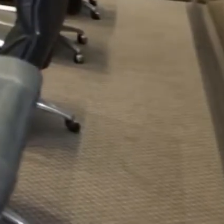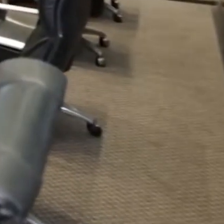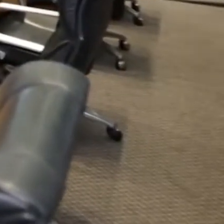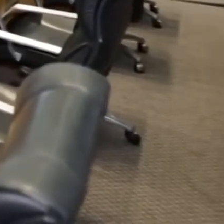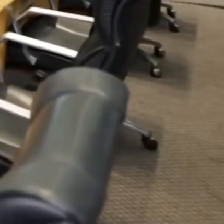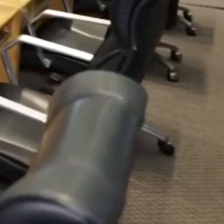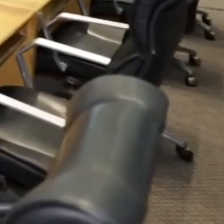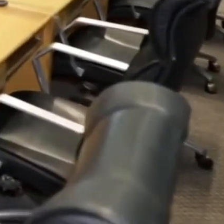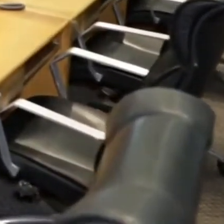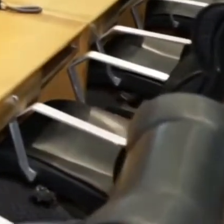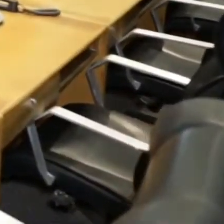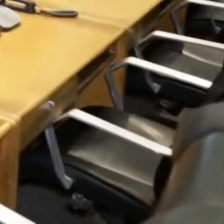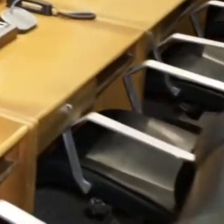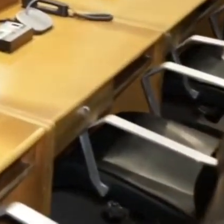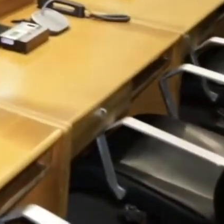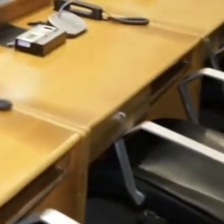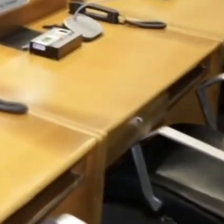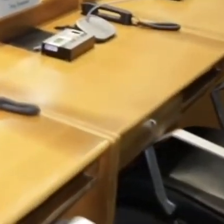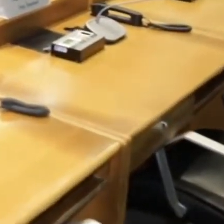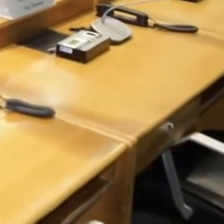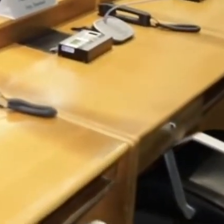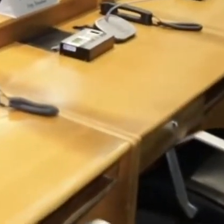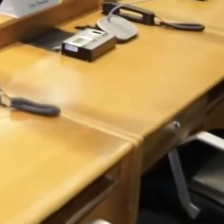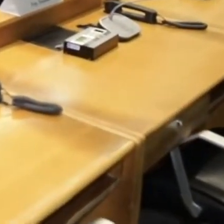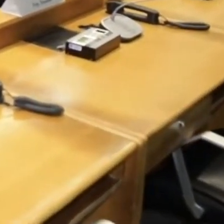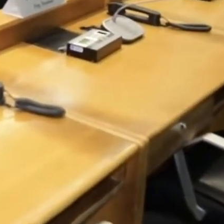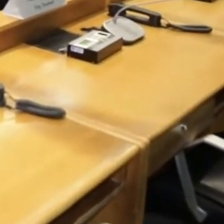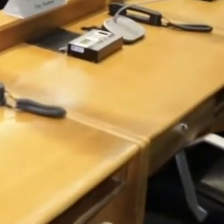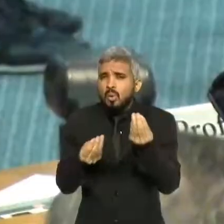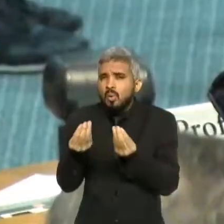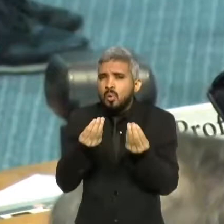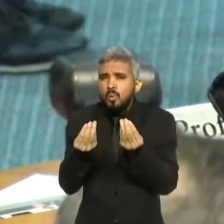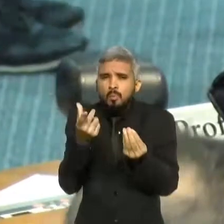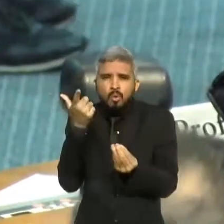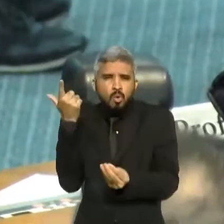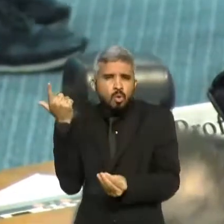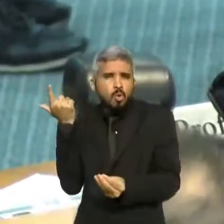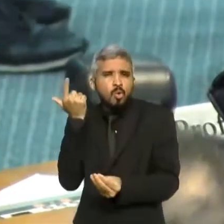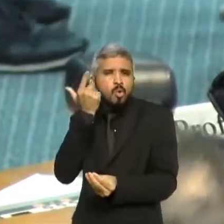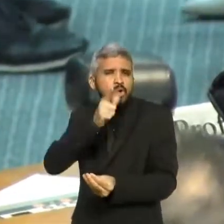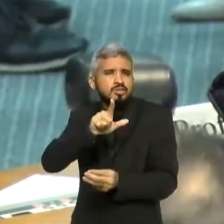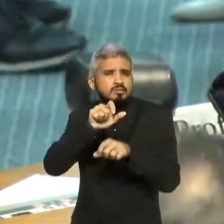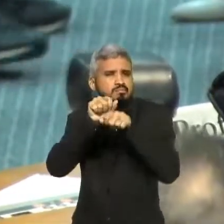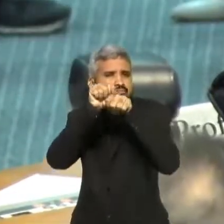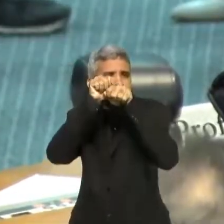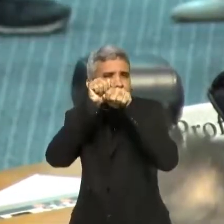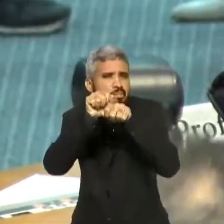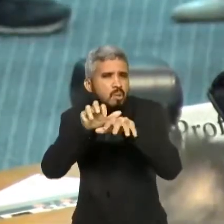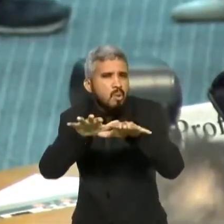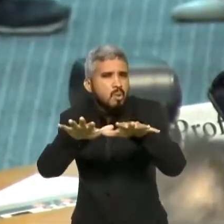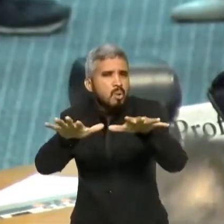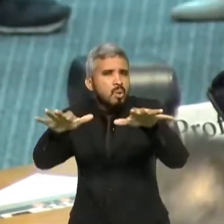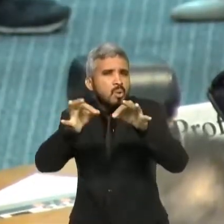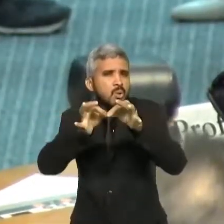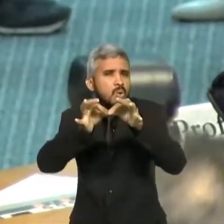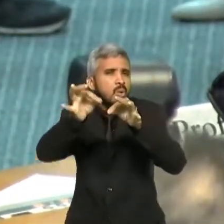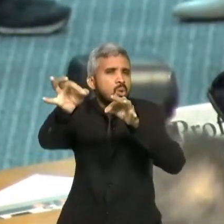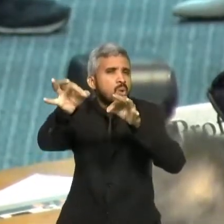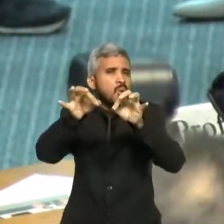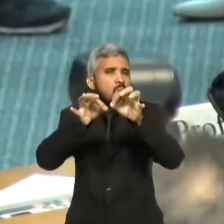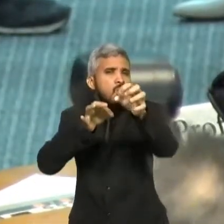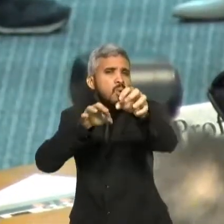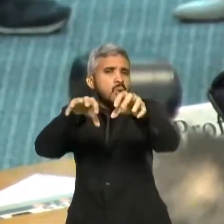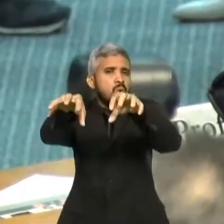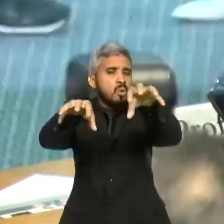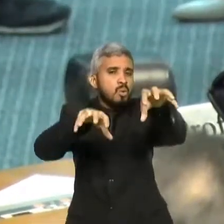a oportunidade de conhecer o funcionamento do Parlamento Estadual. Finalmente, pega a Assembleia e faz